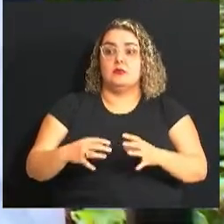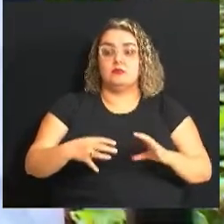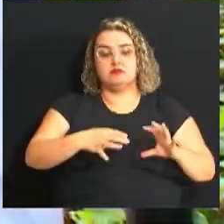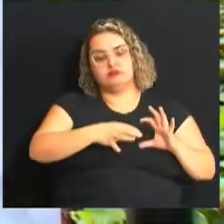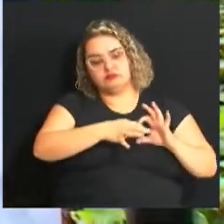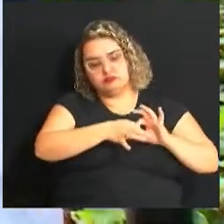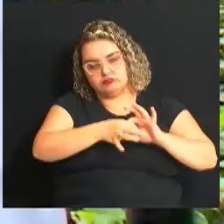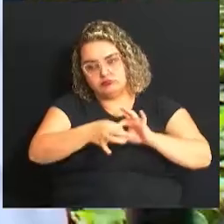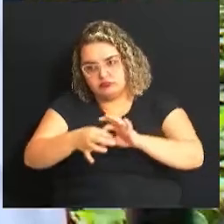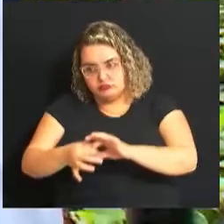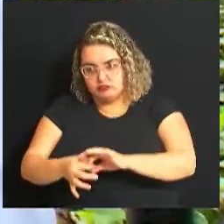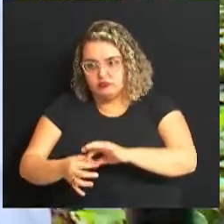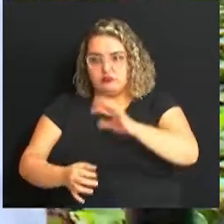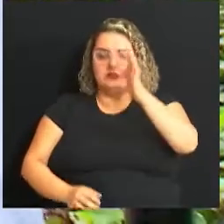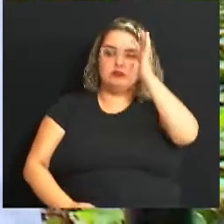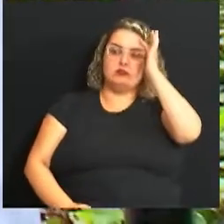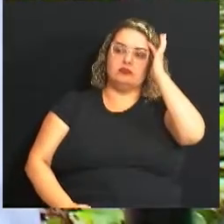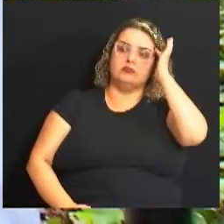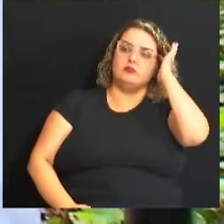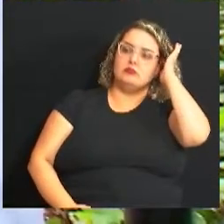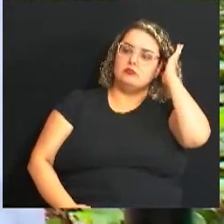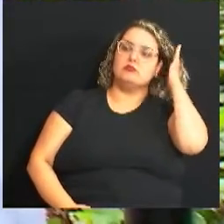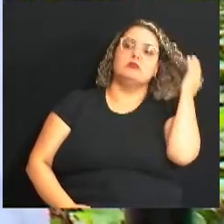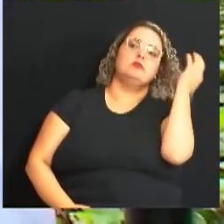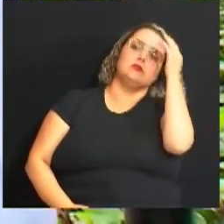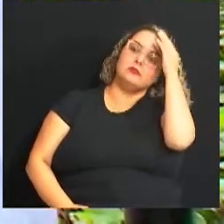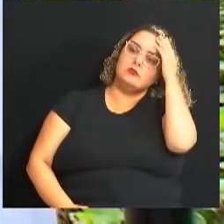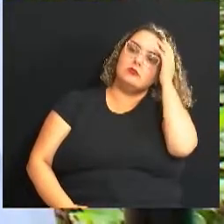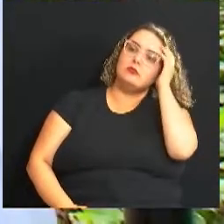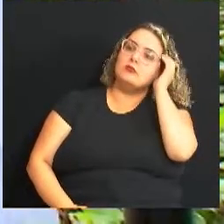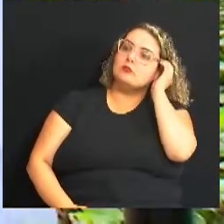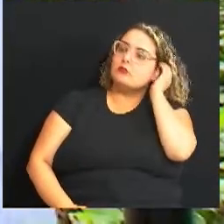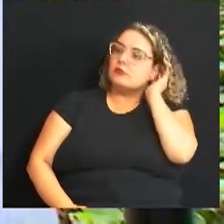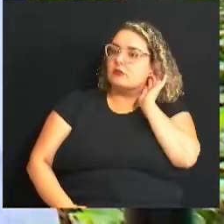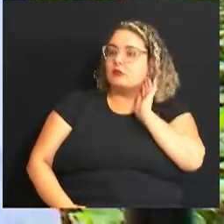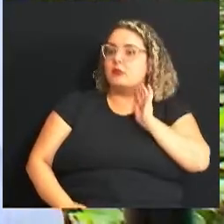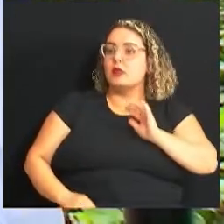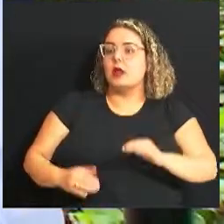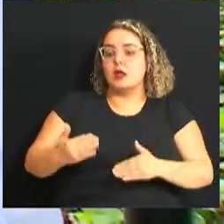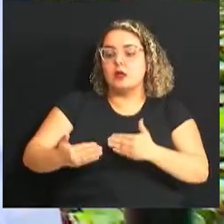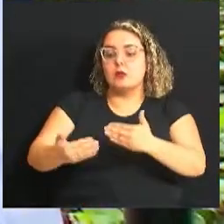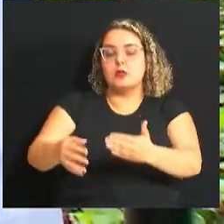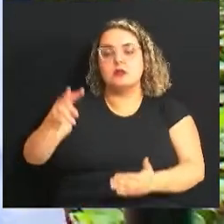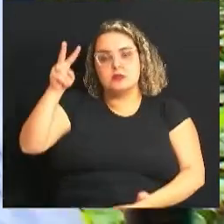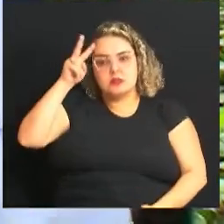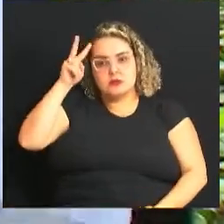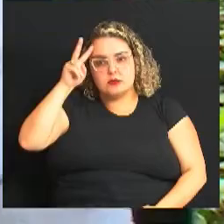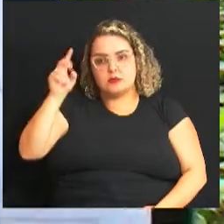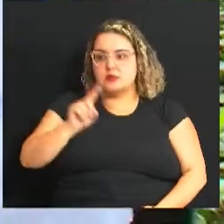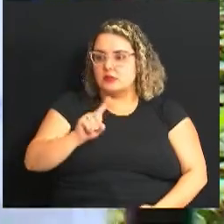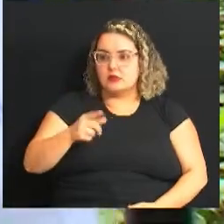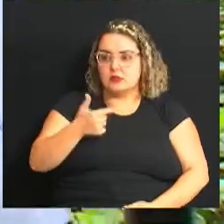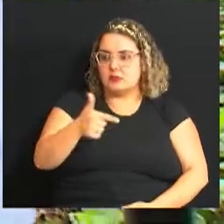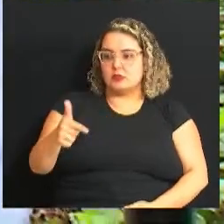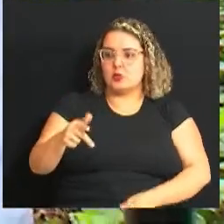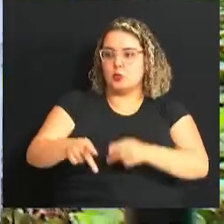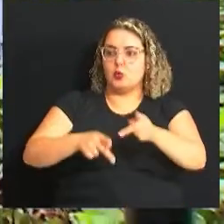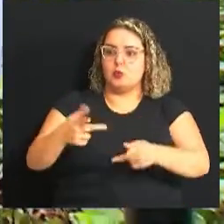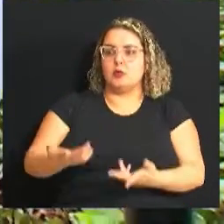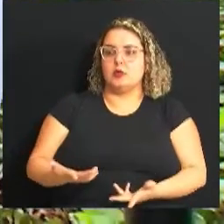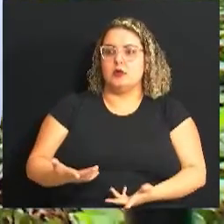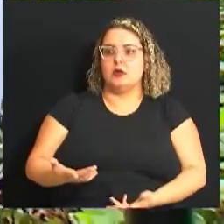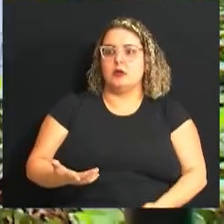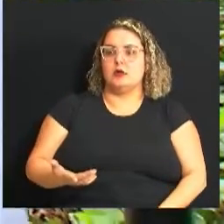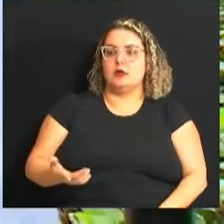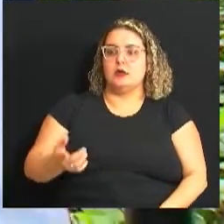é durante as segundas-feiras, sem o público, e tem que pegar. E para pegar não é fácil, porque ela não deixa colocar o